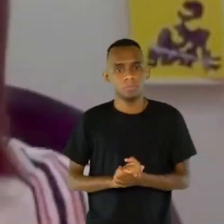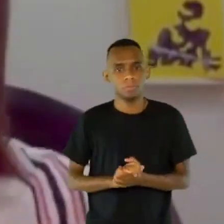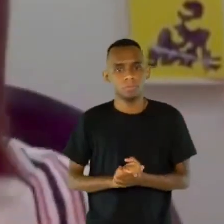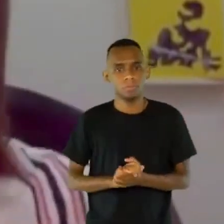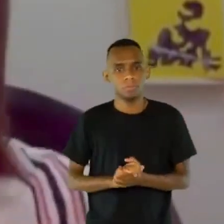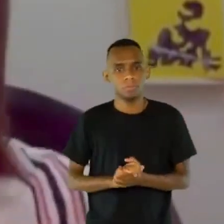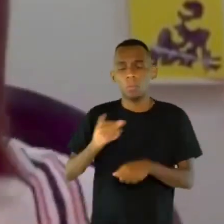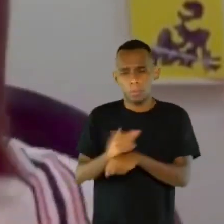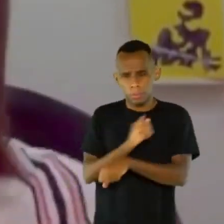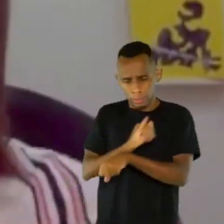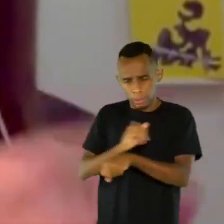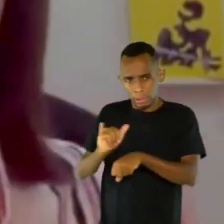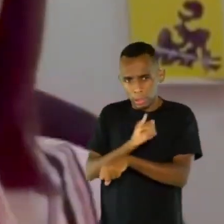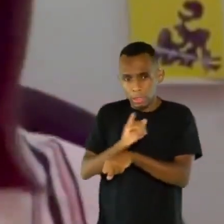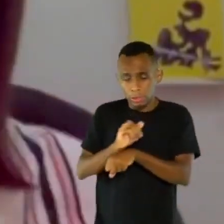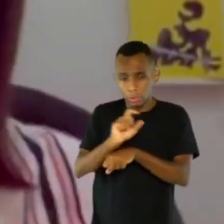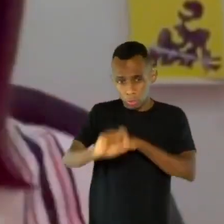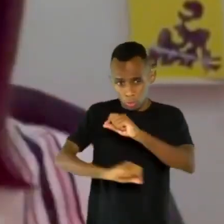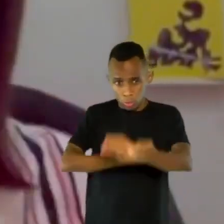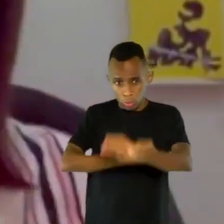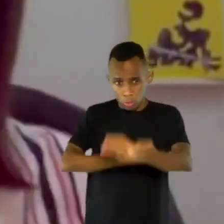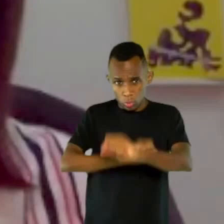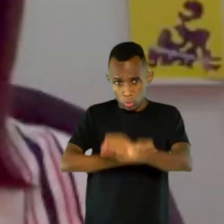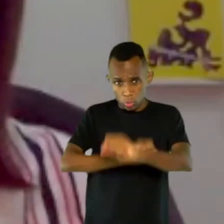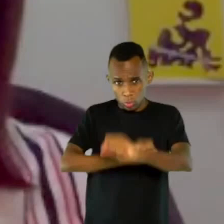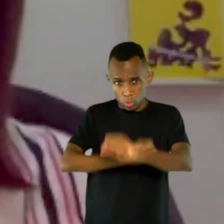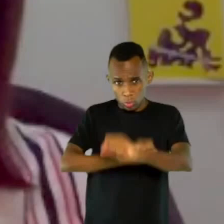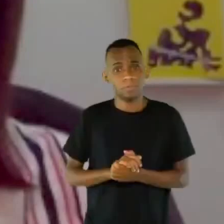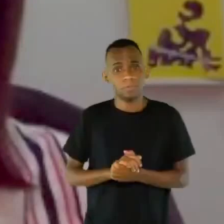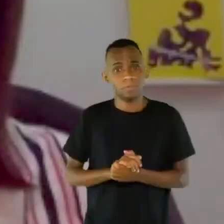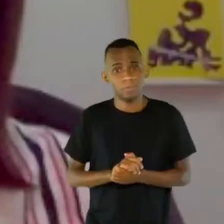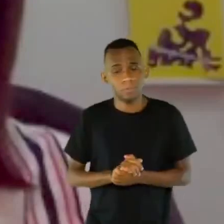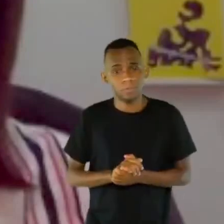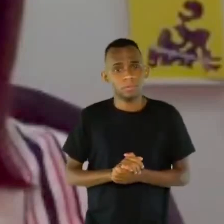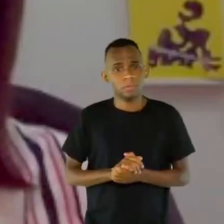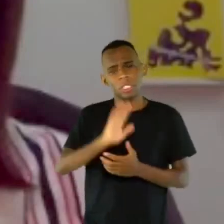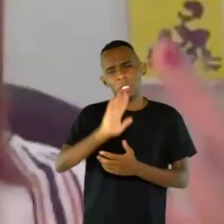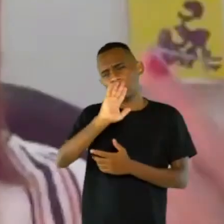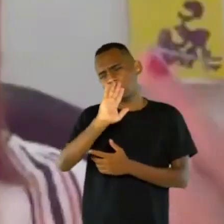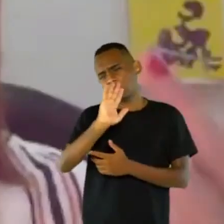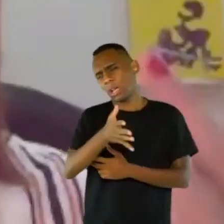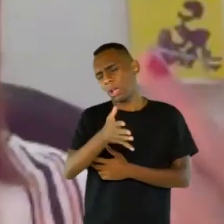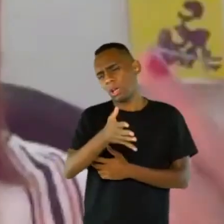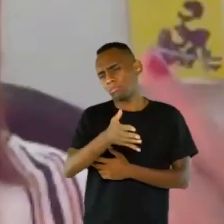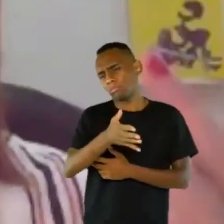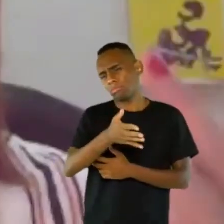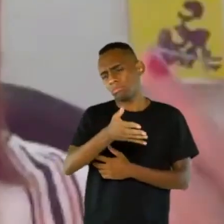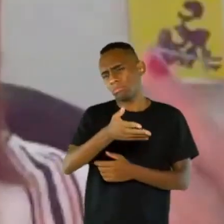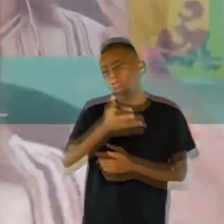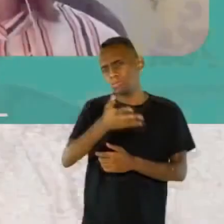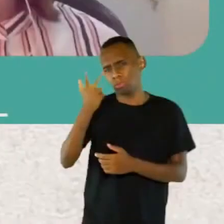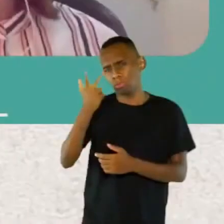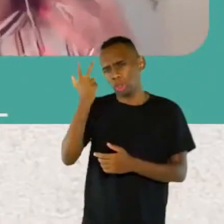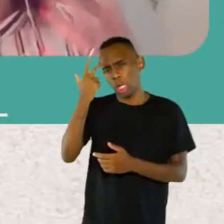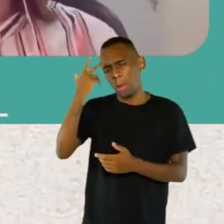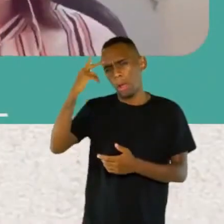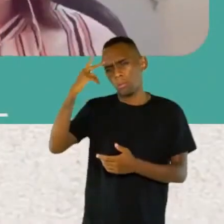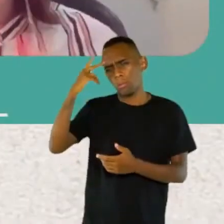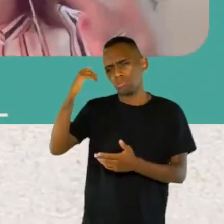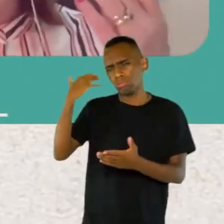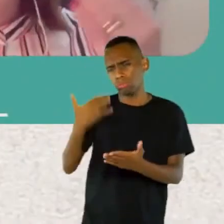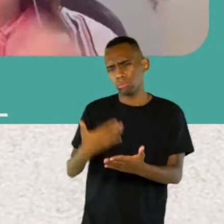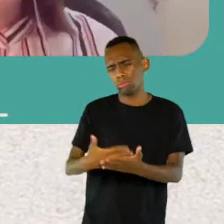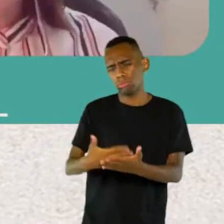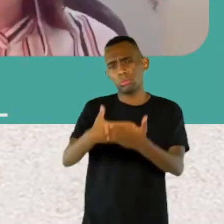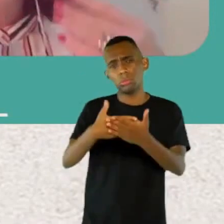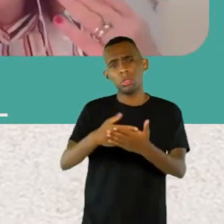trabalhar que já vem, que já é clássica, assim. Eu sou muito diligente, eu